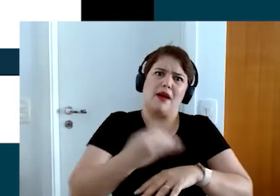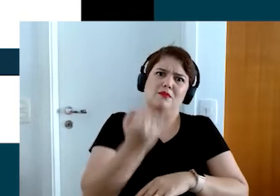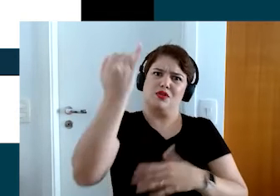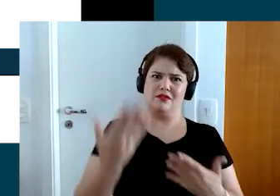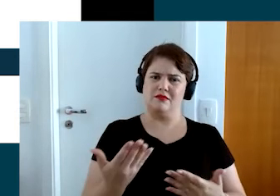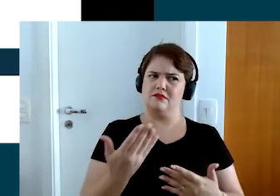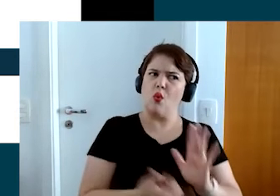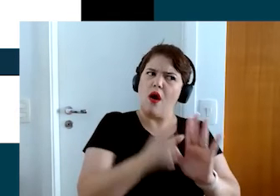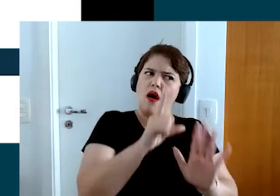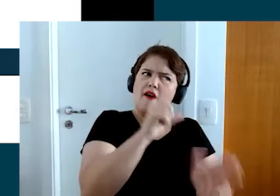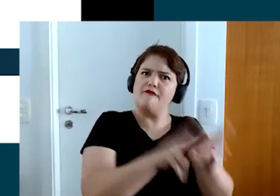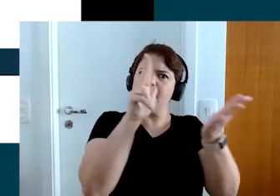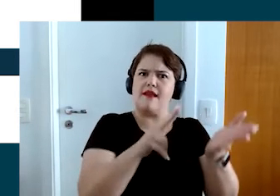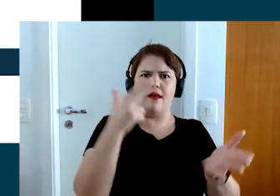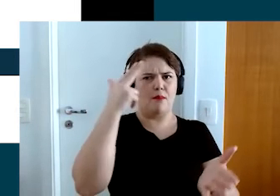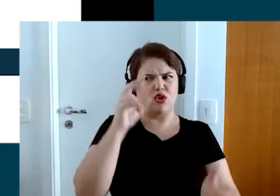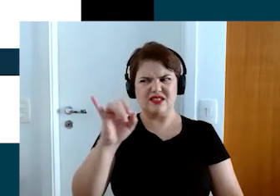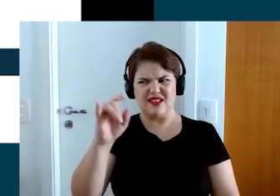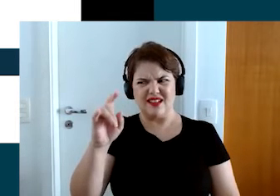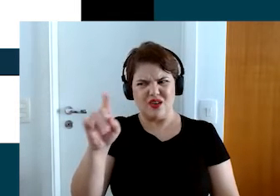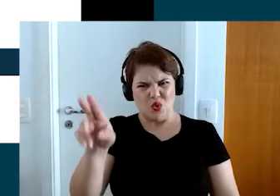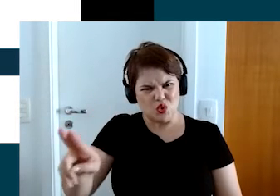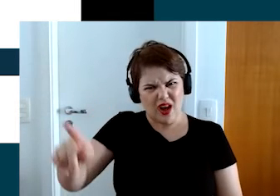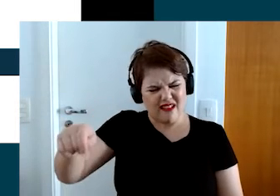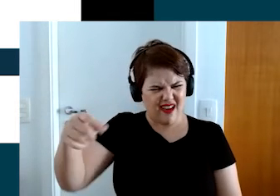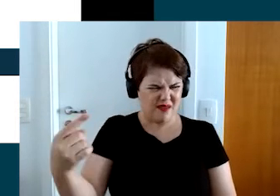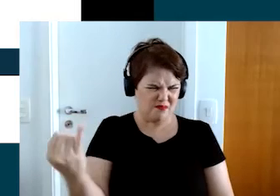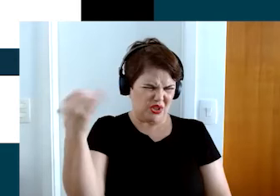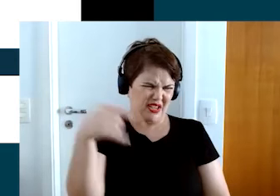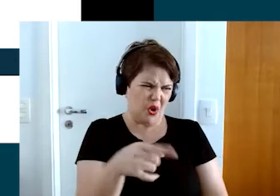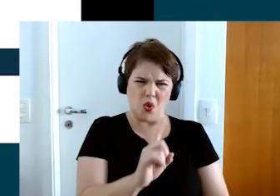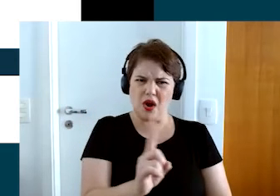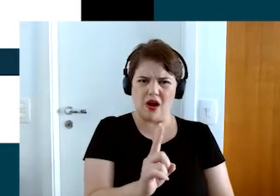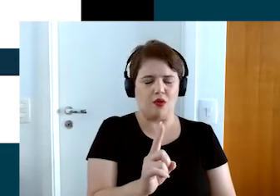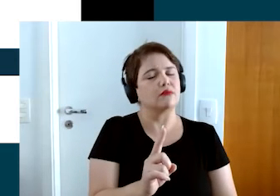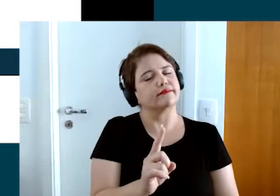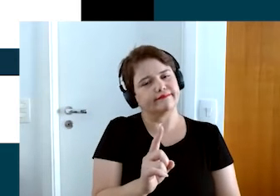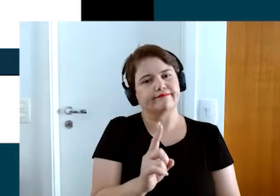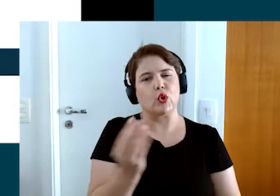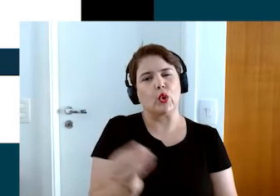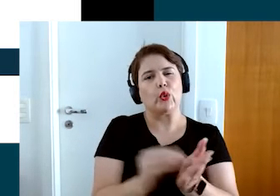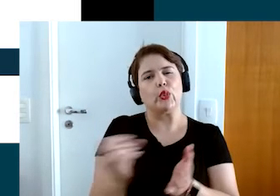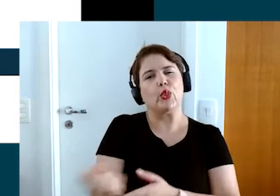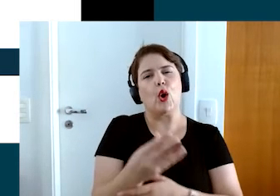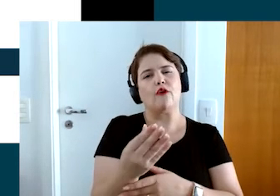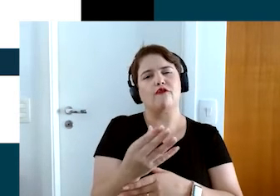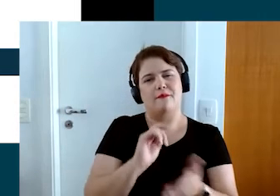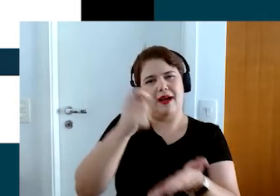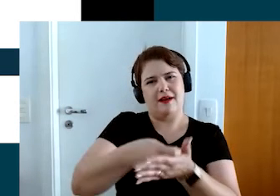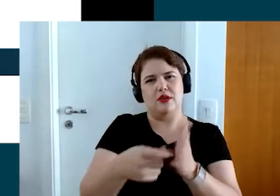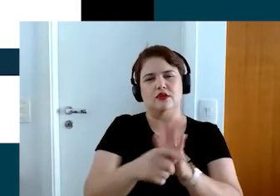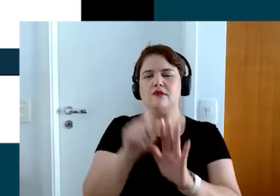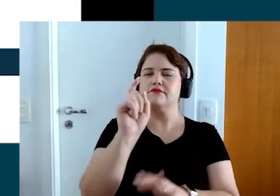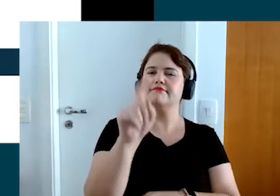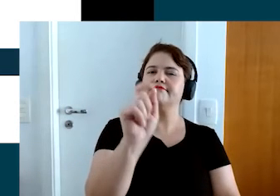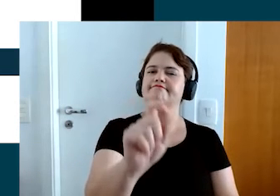com os usuários, se eles sentem a necessidade ou se eles querem pagar com Pix. Então, eu coloco lá um novo meio de pagamento, só um botão, né, no meu checkout, e